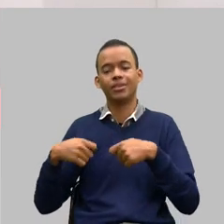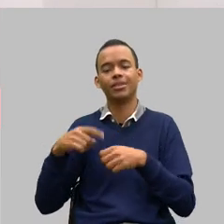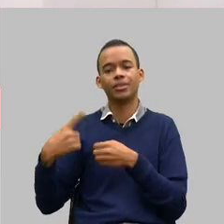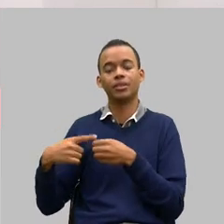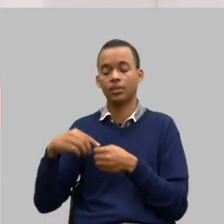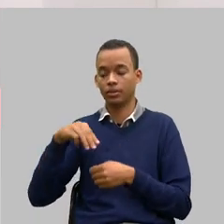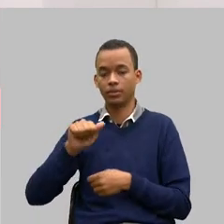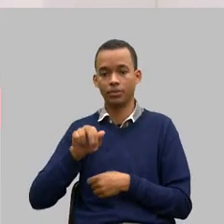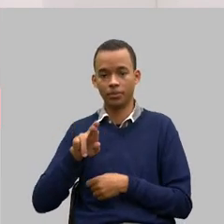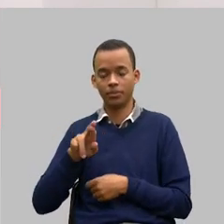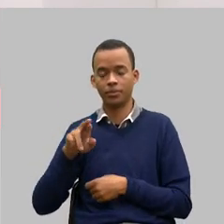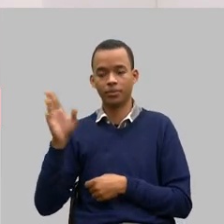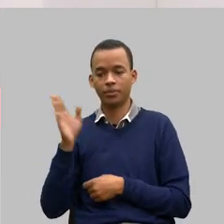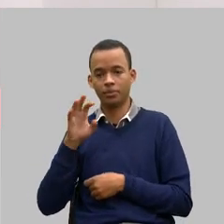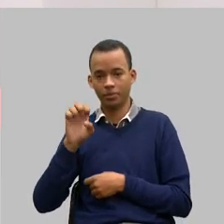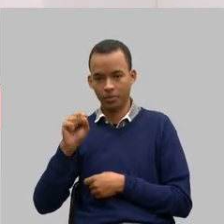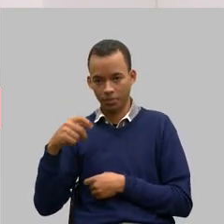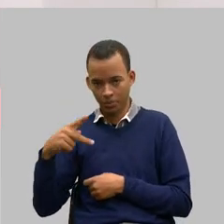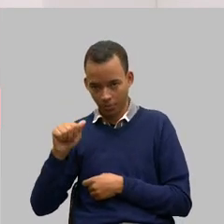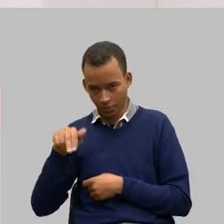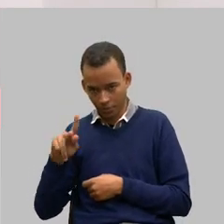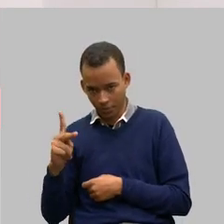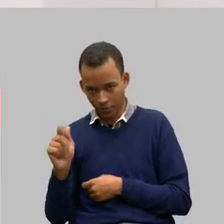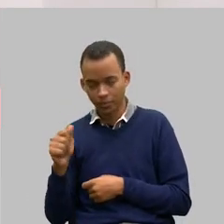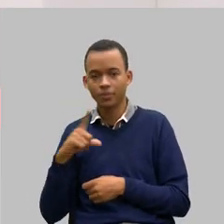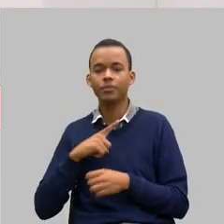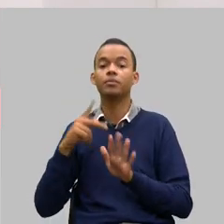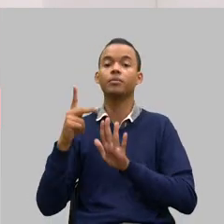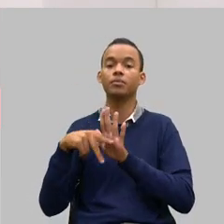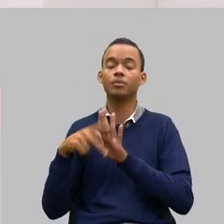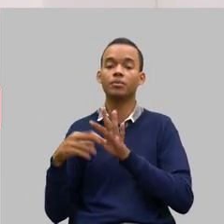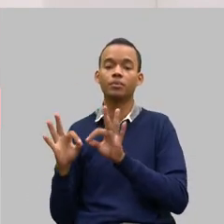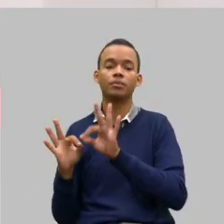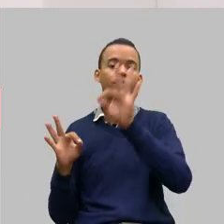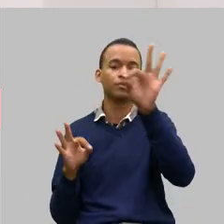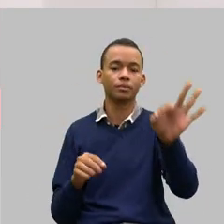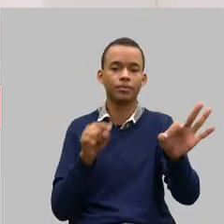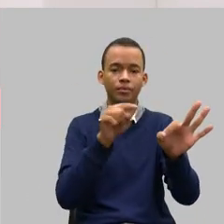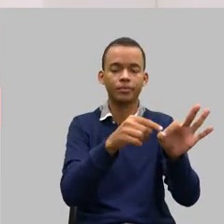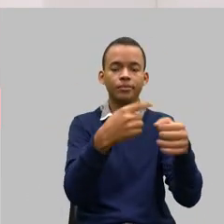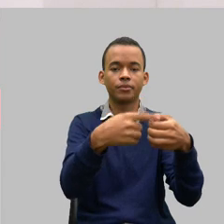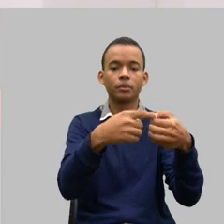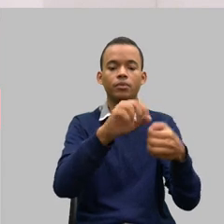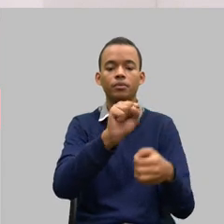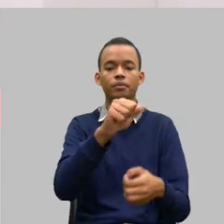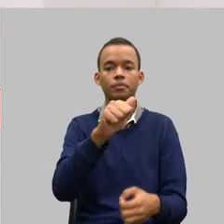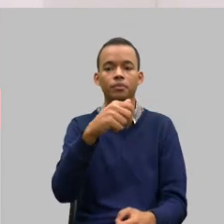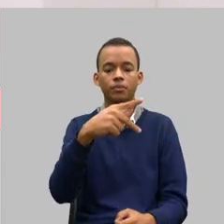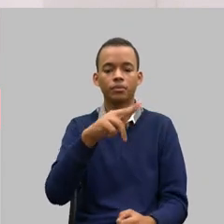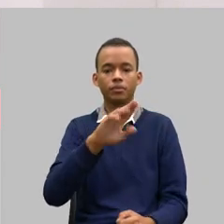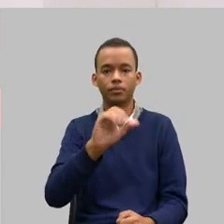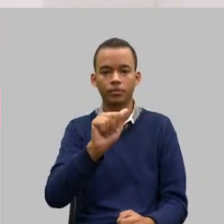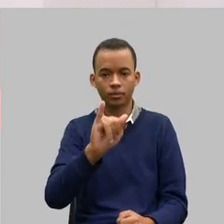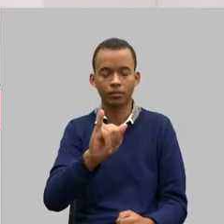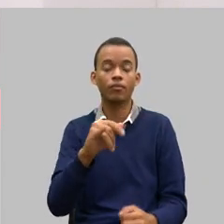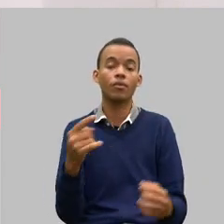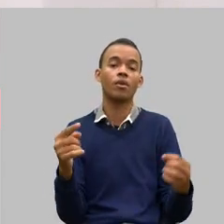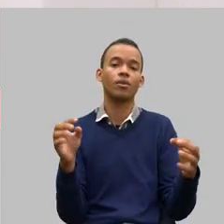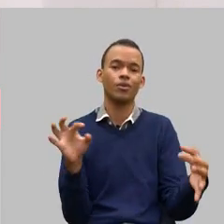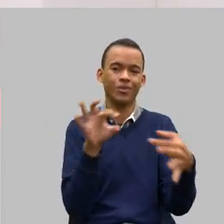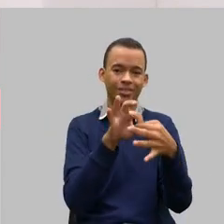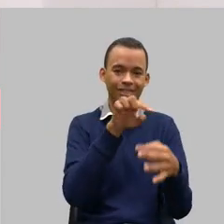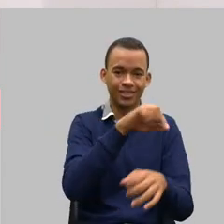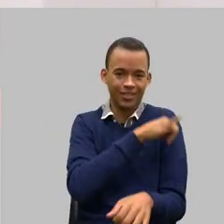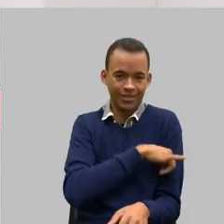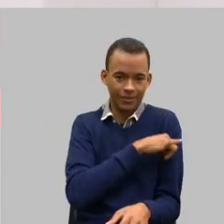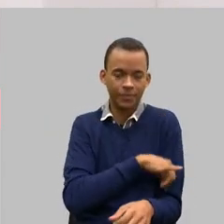executado agora o projeto eh que liga Mar de Espanha Sapucaia que é importante acesso ao estado do Rio de Janeiro temos também